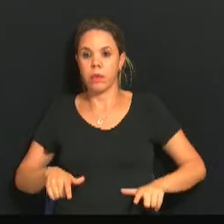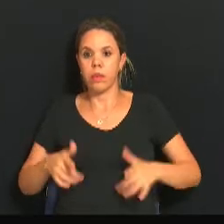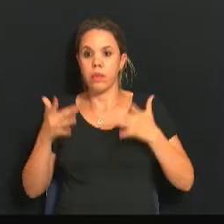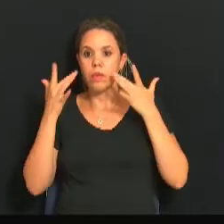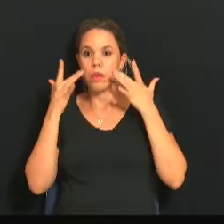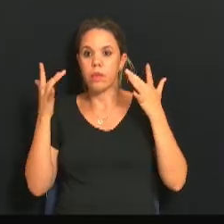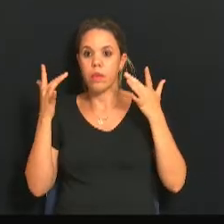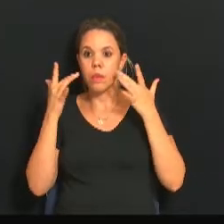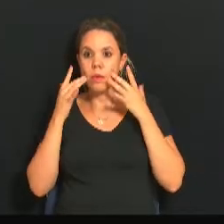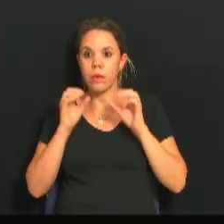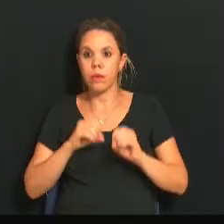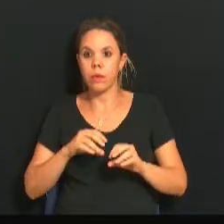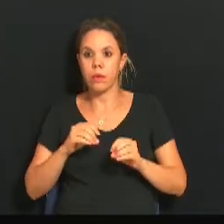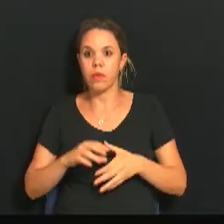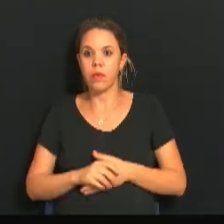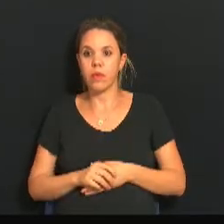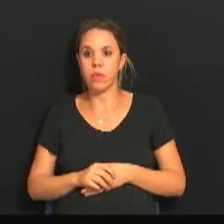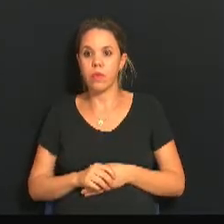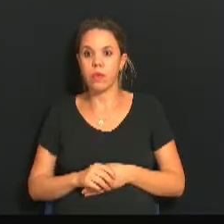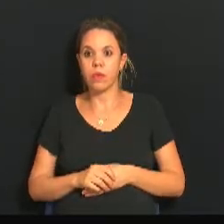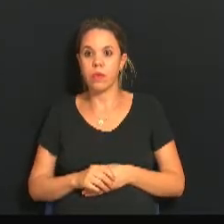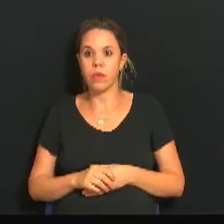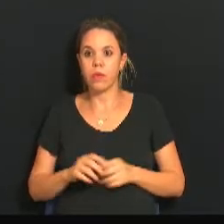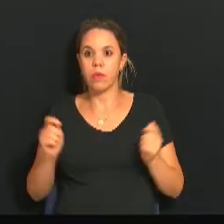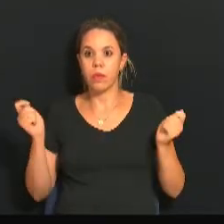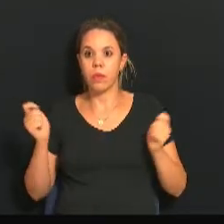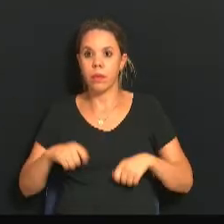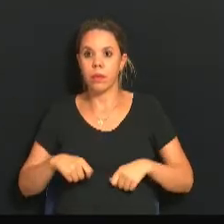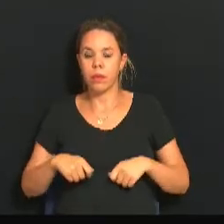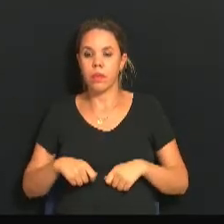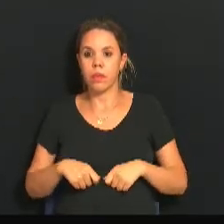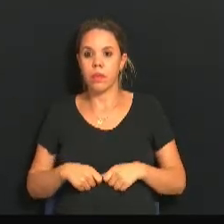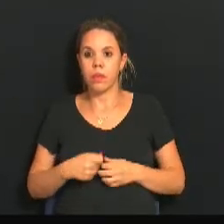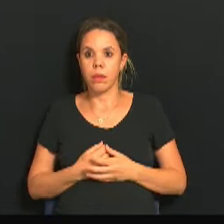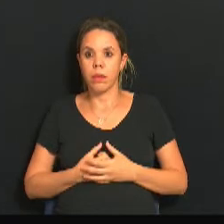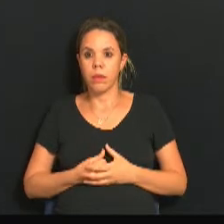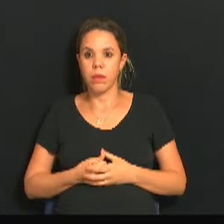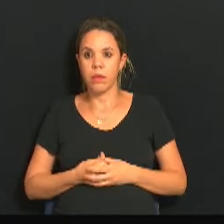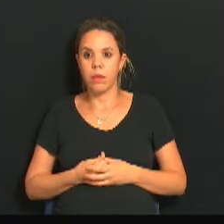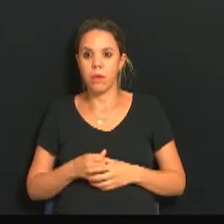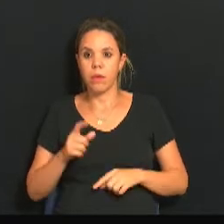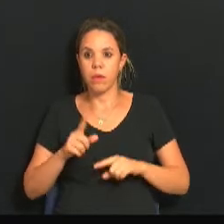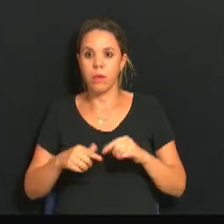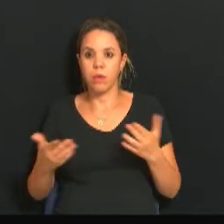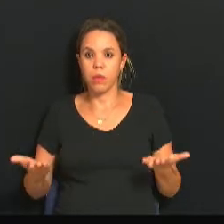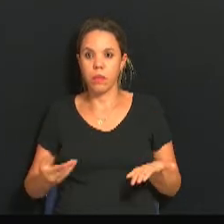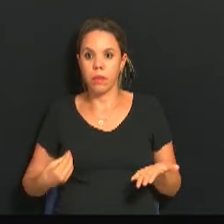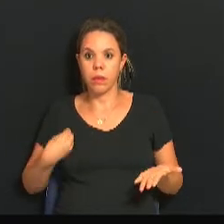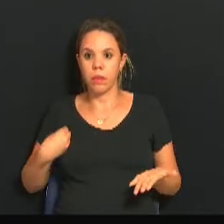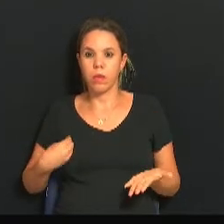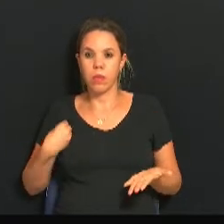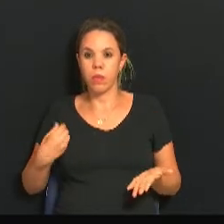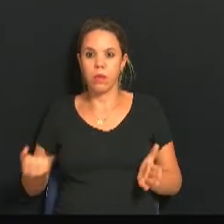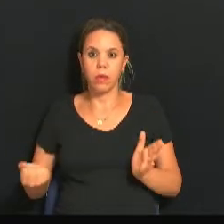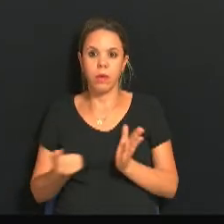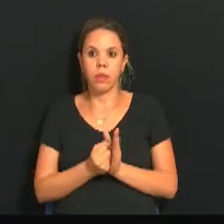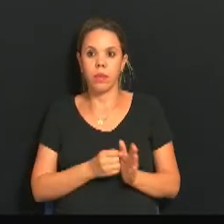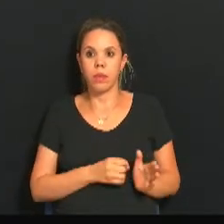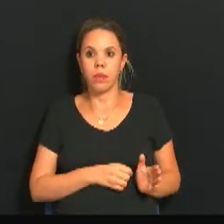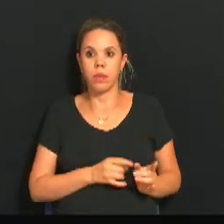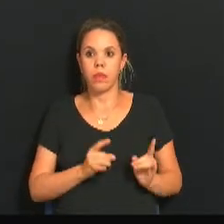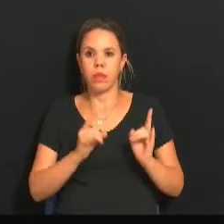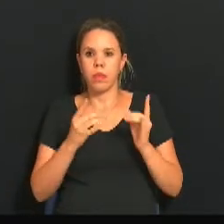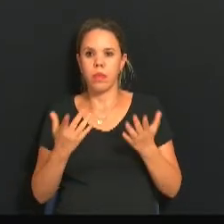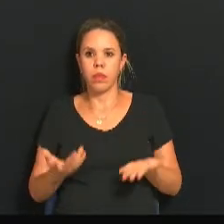instituições de ensino tudo isso funcionando nos bem que hoje estão aí tombados é o